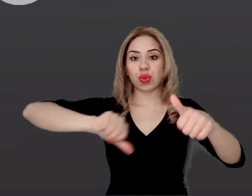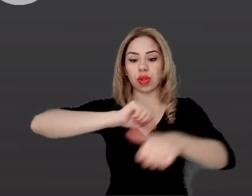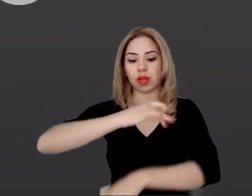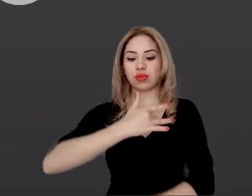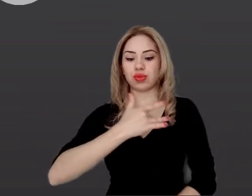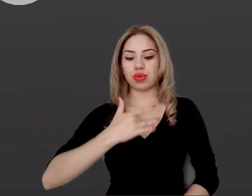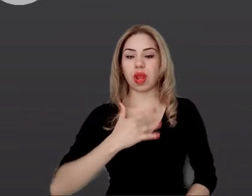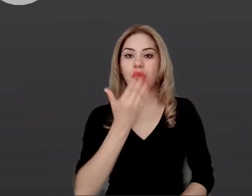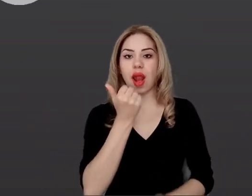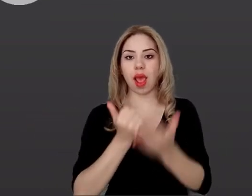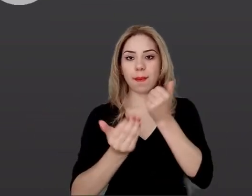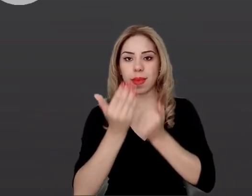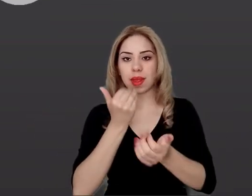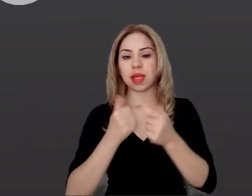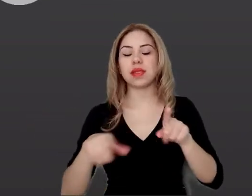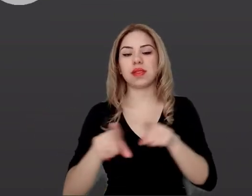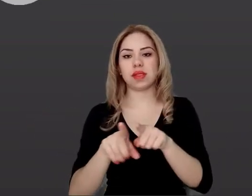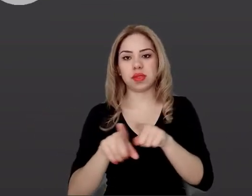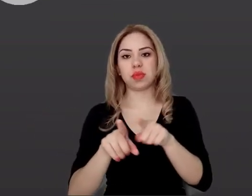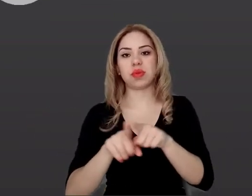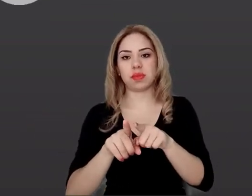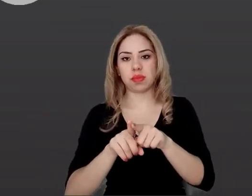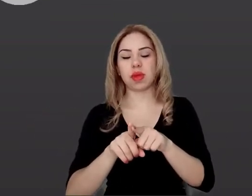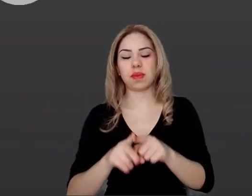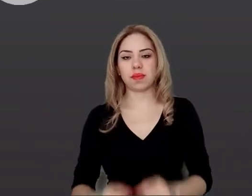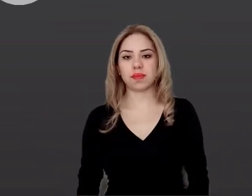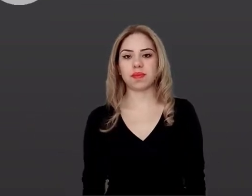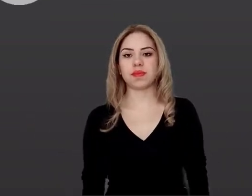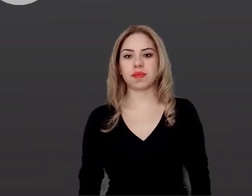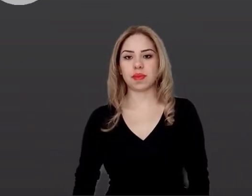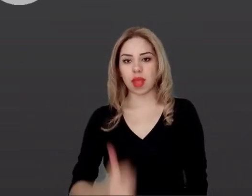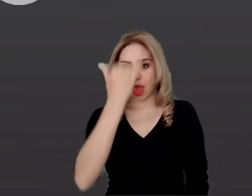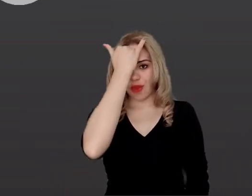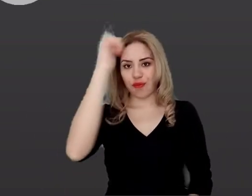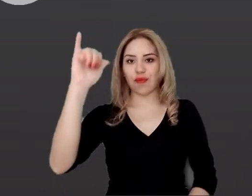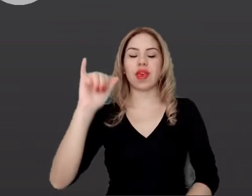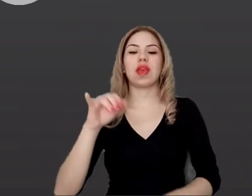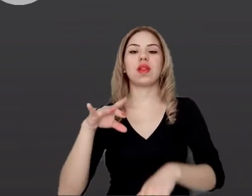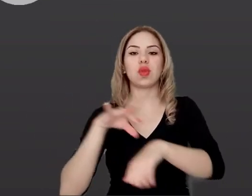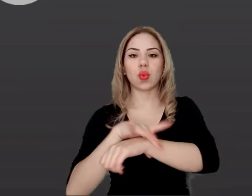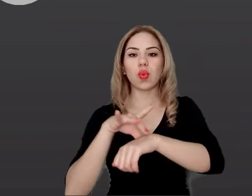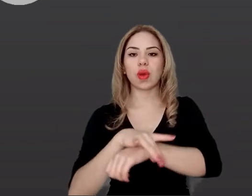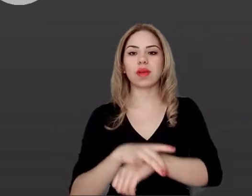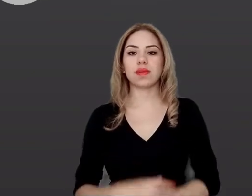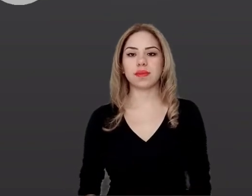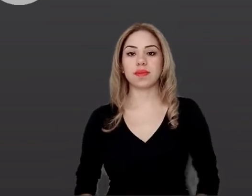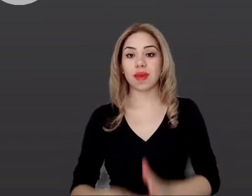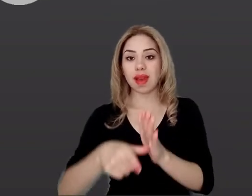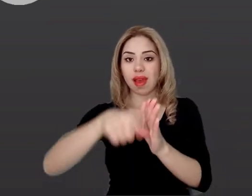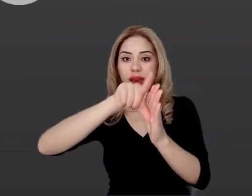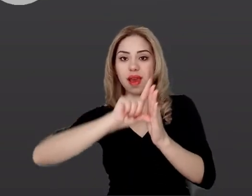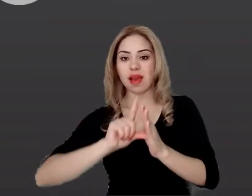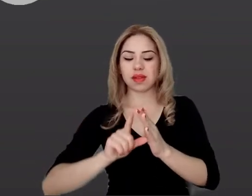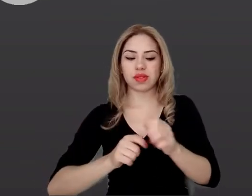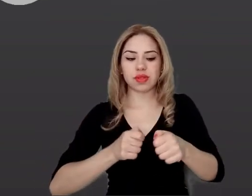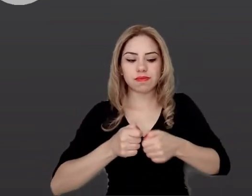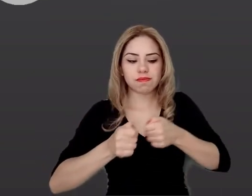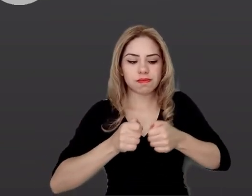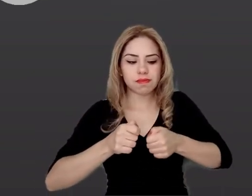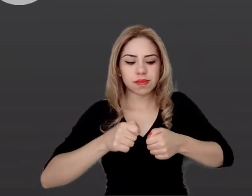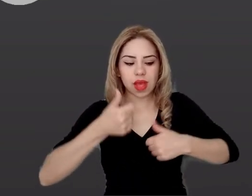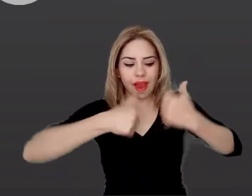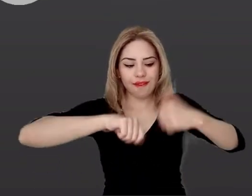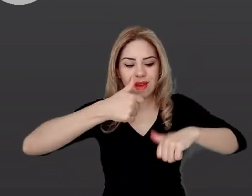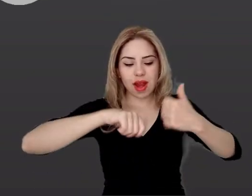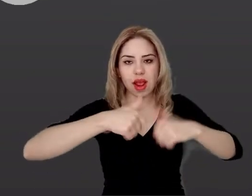estilo de vida é algo que vai ser impactante na mudança dessas doenças. A realização precoce de